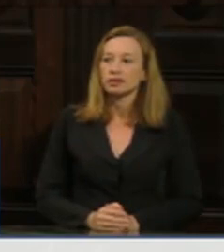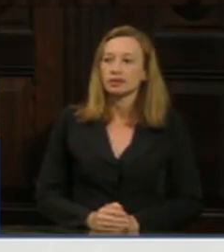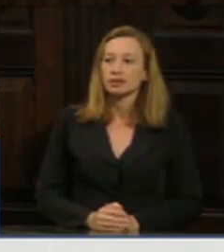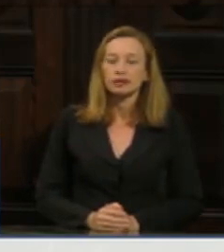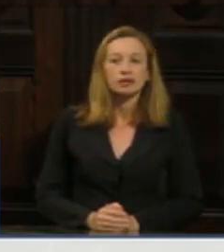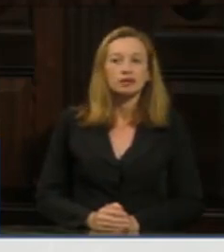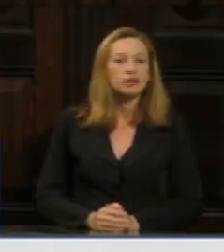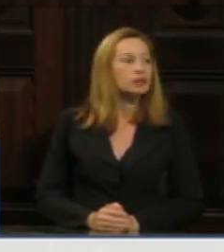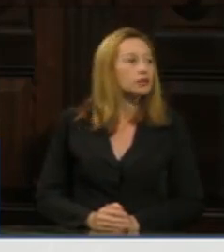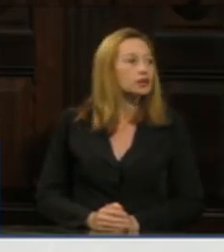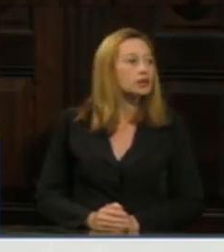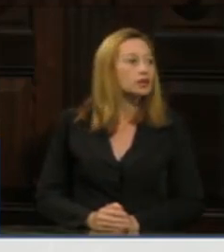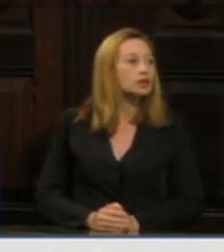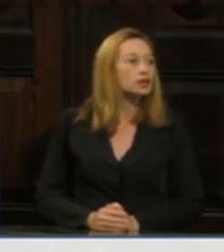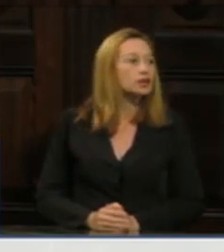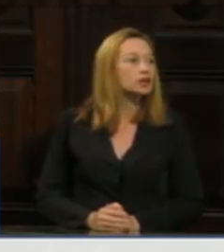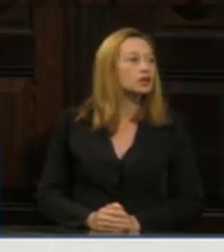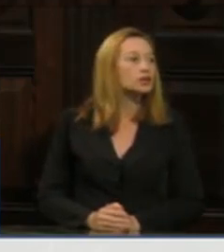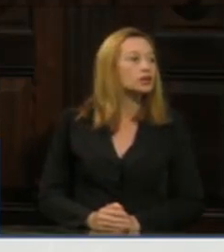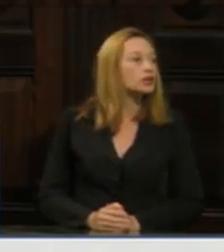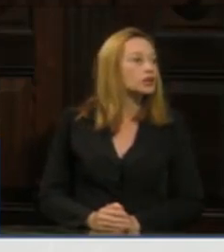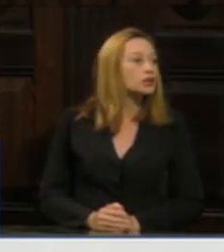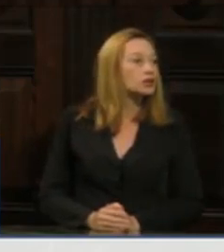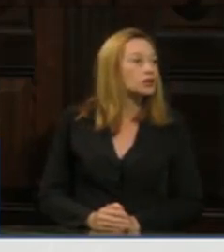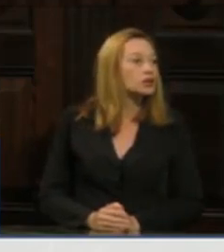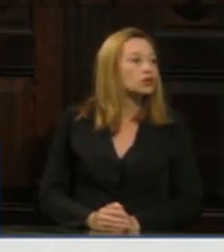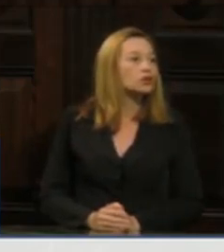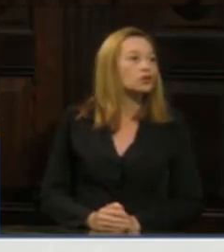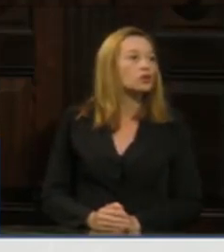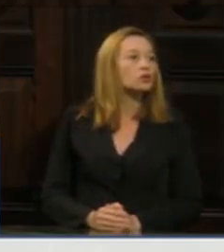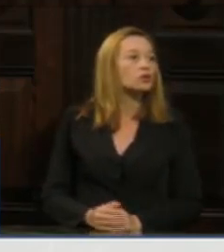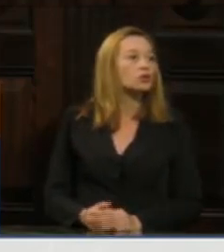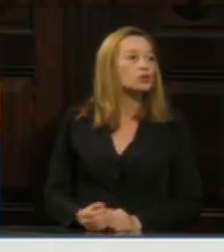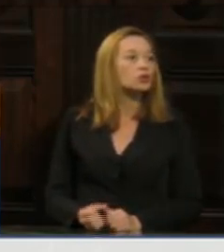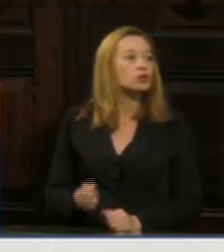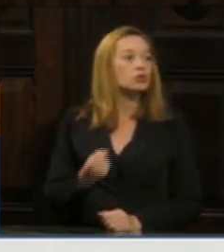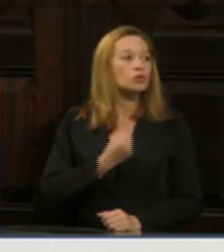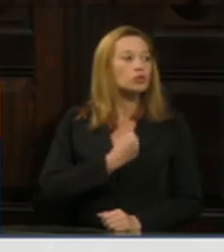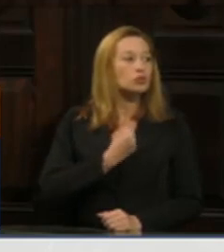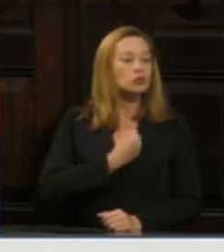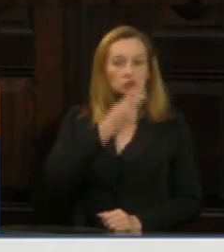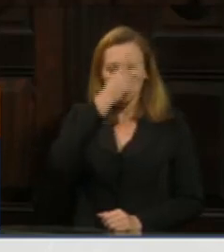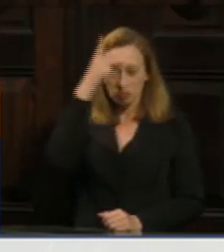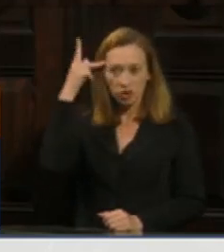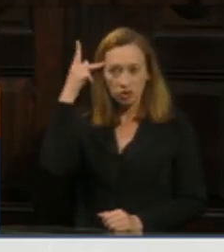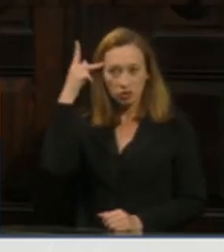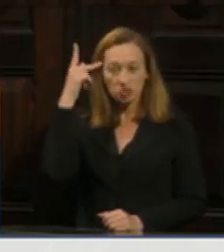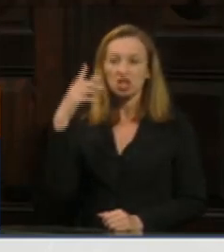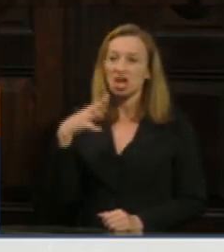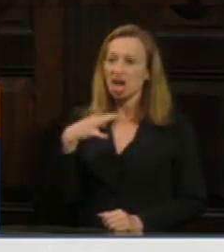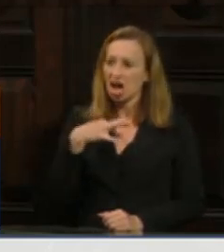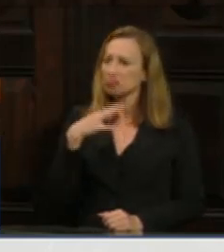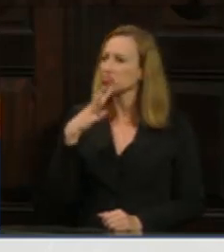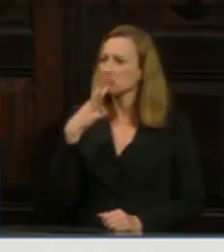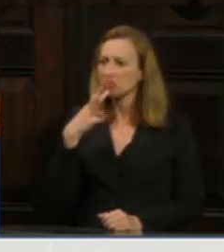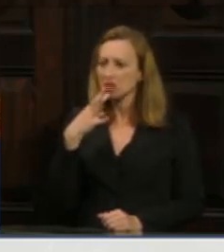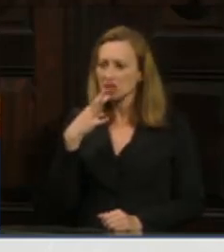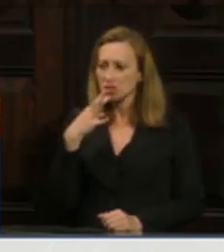audiência. Eu também não posso deixar de abordar o que foi motivo